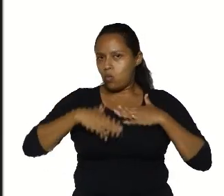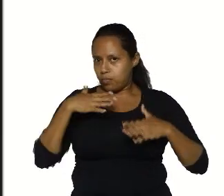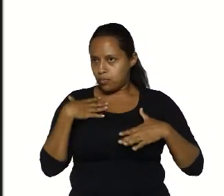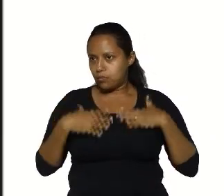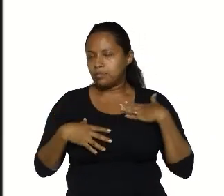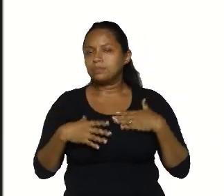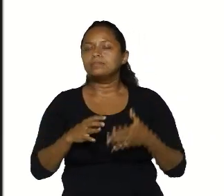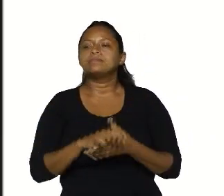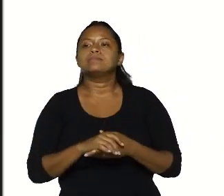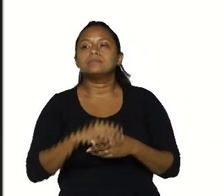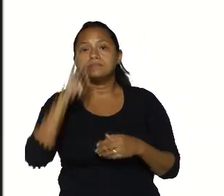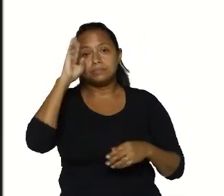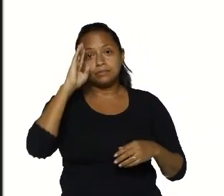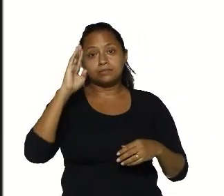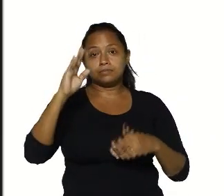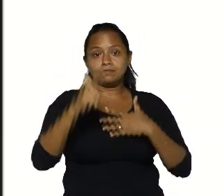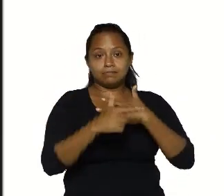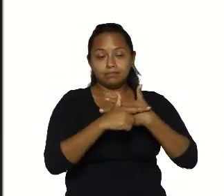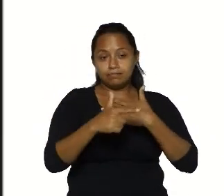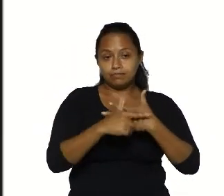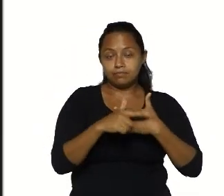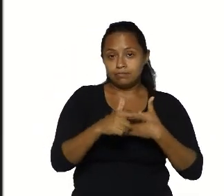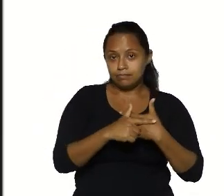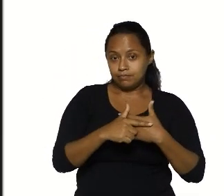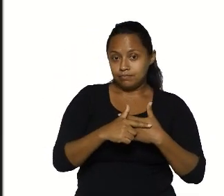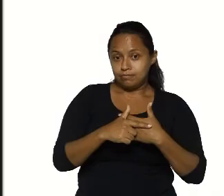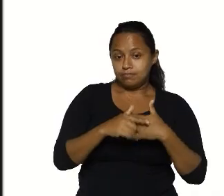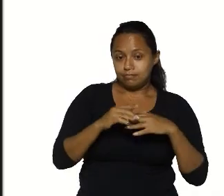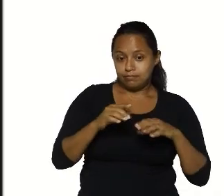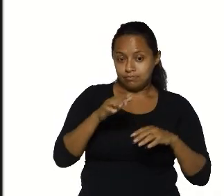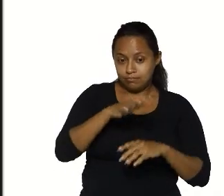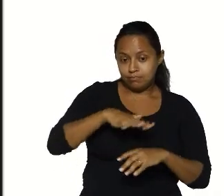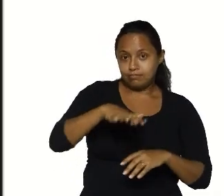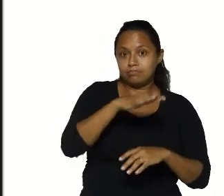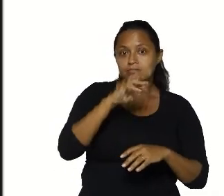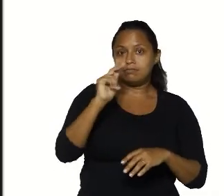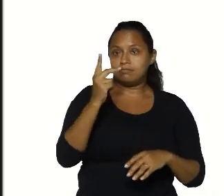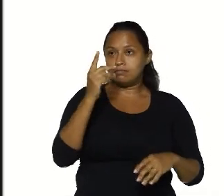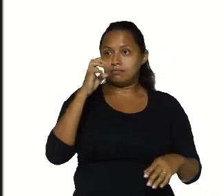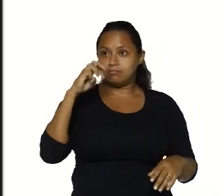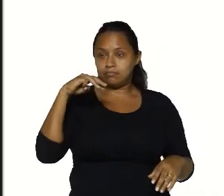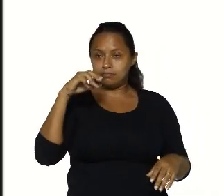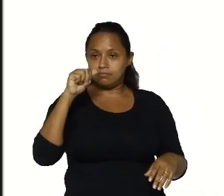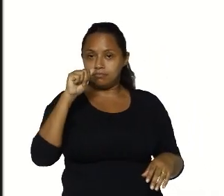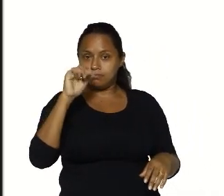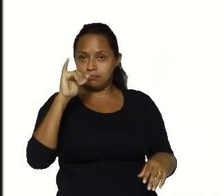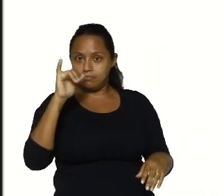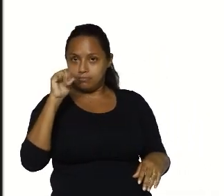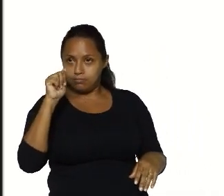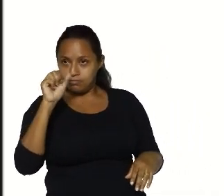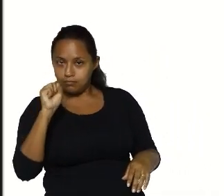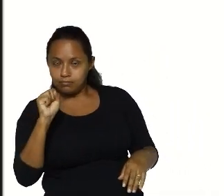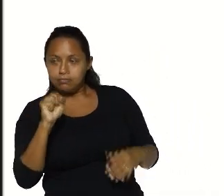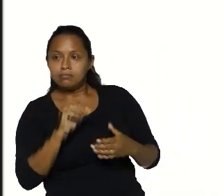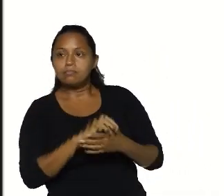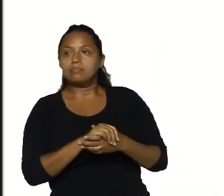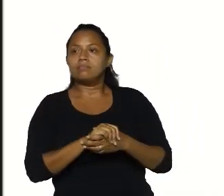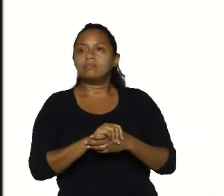A principal função dessa célula que estamos tratando agora, as hemácias, glóbulos vermelhos ou